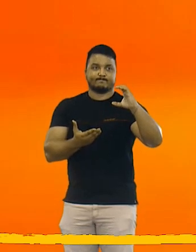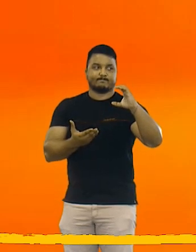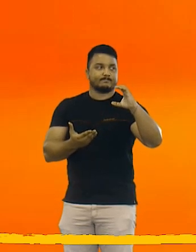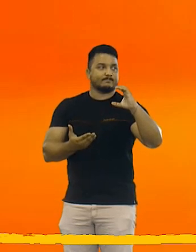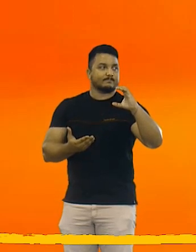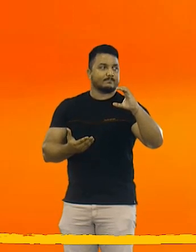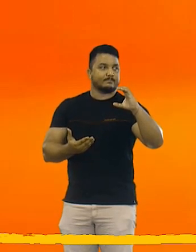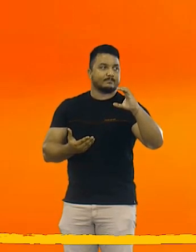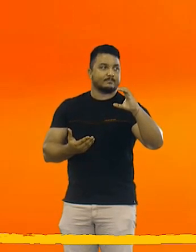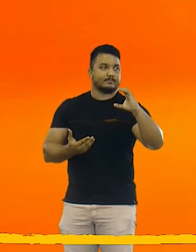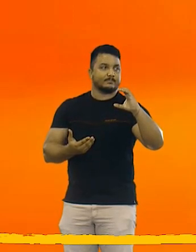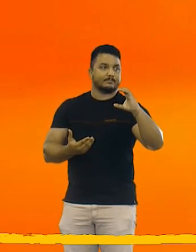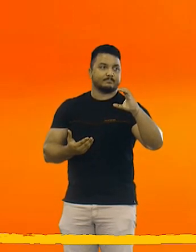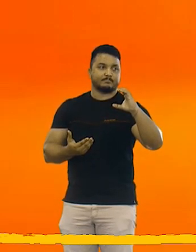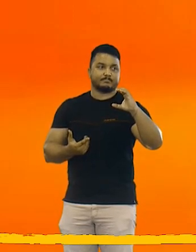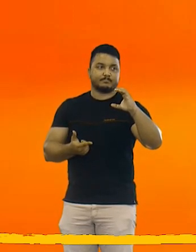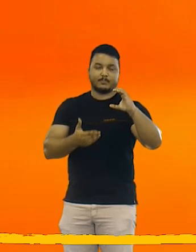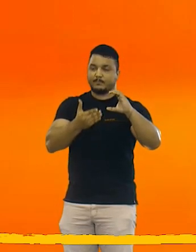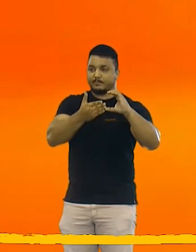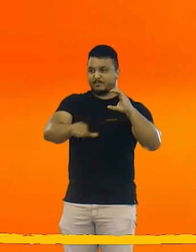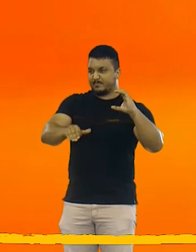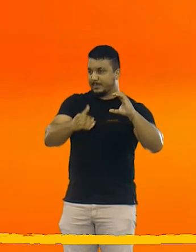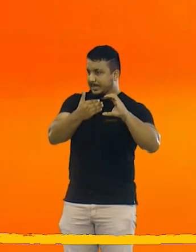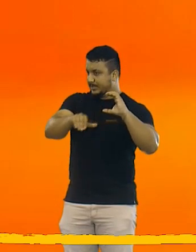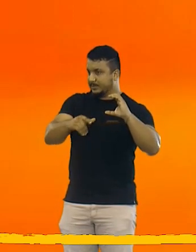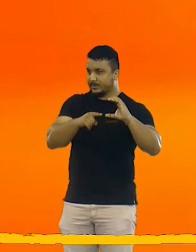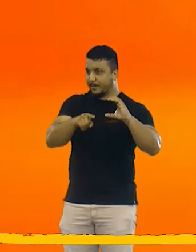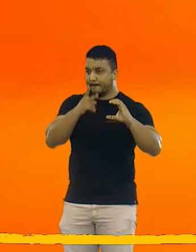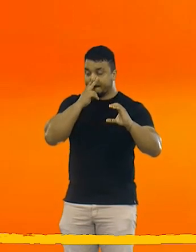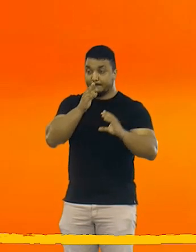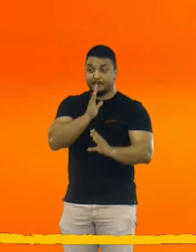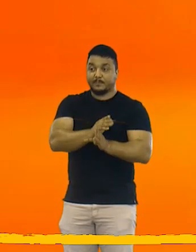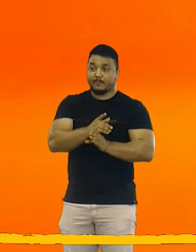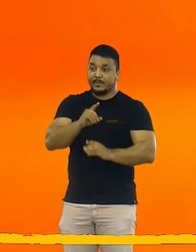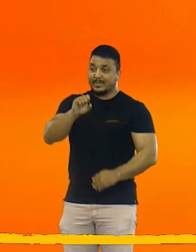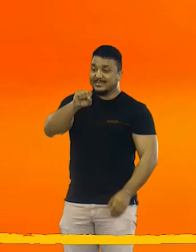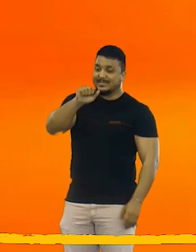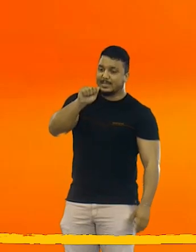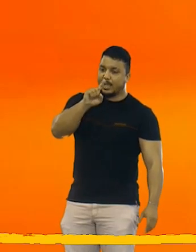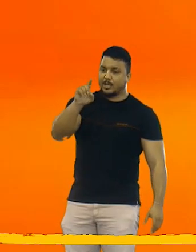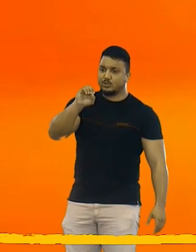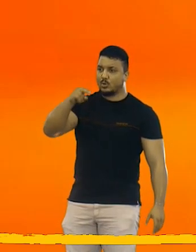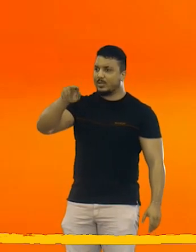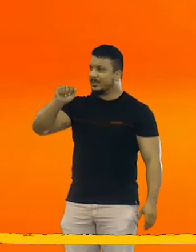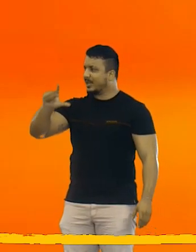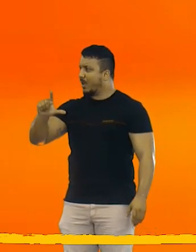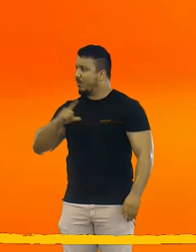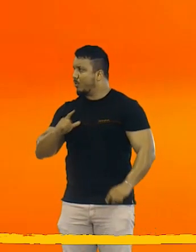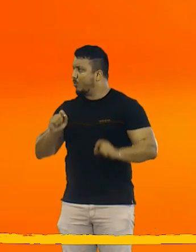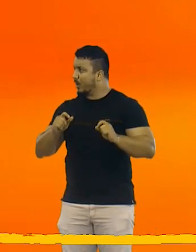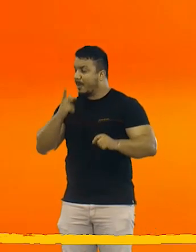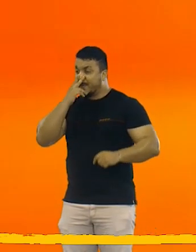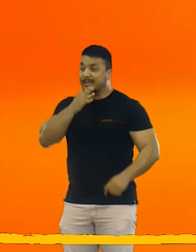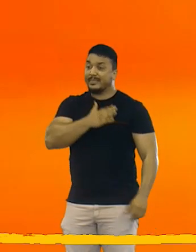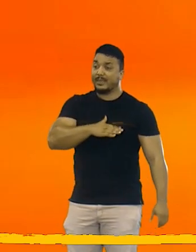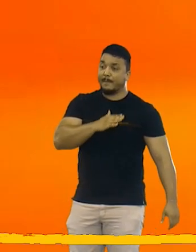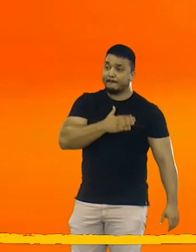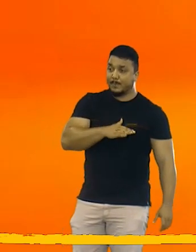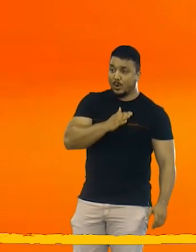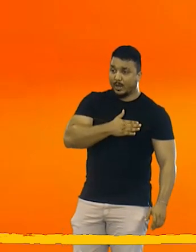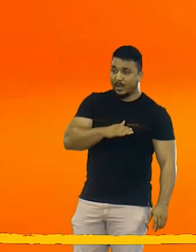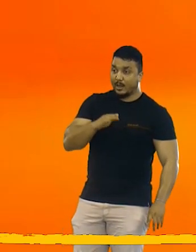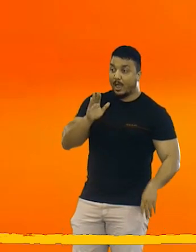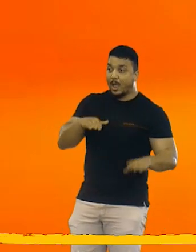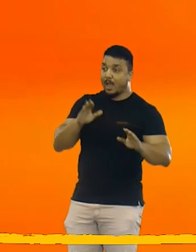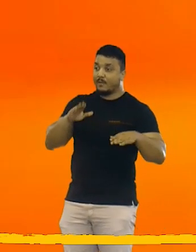né, de forma equivocada. A migração sazonal, ela é uma migração temporária, muitas vezes